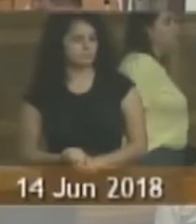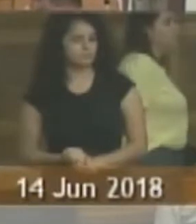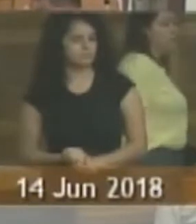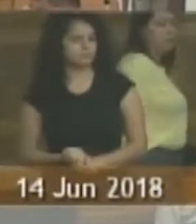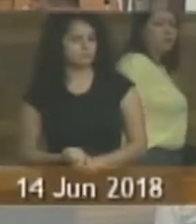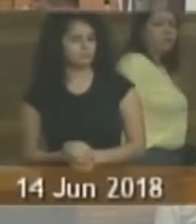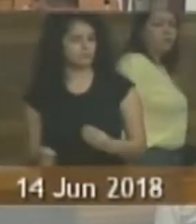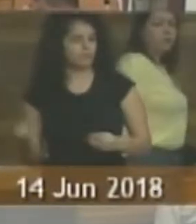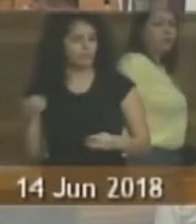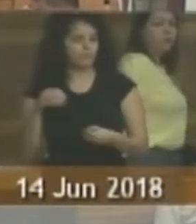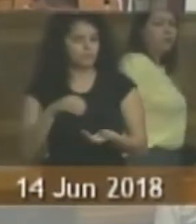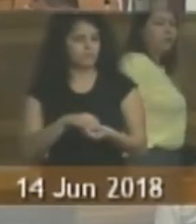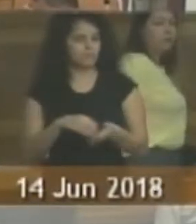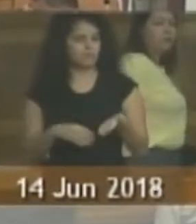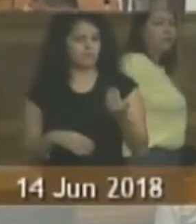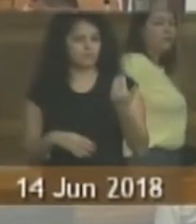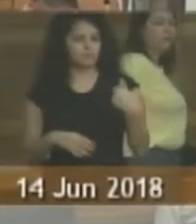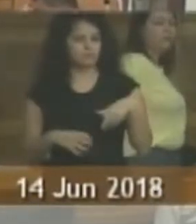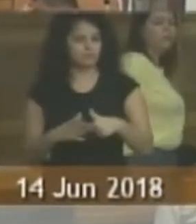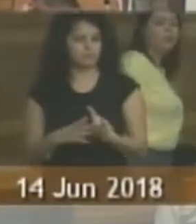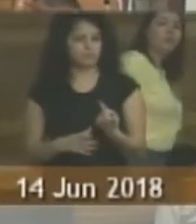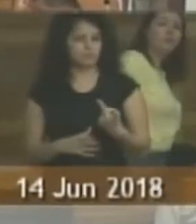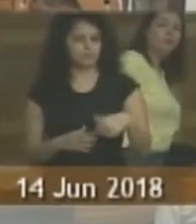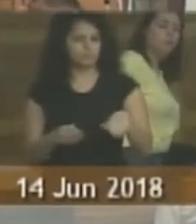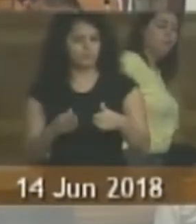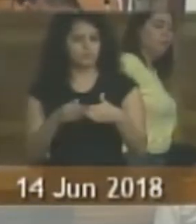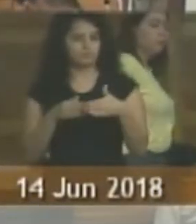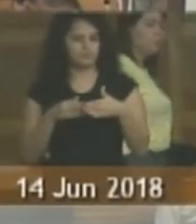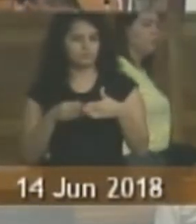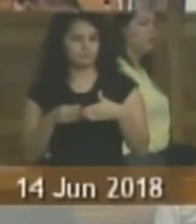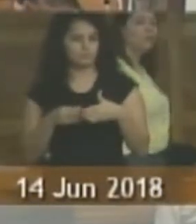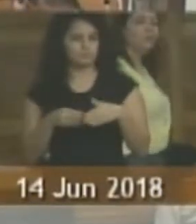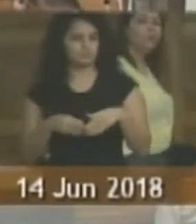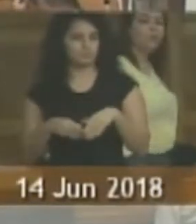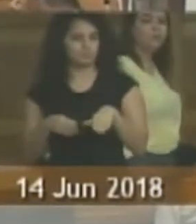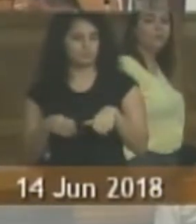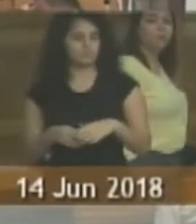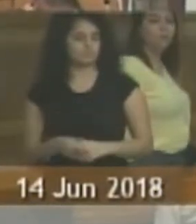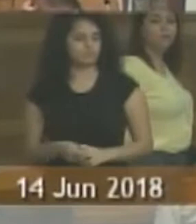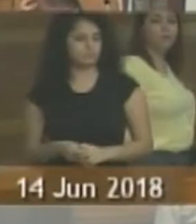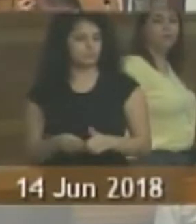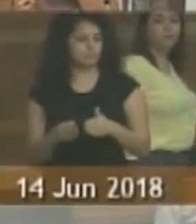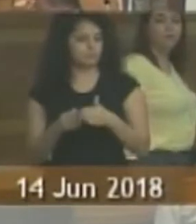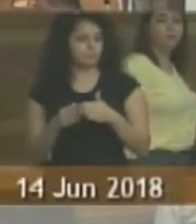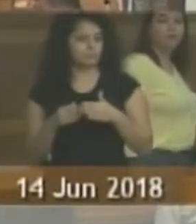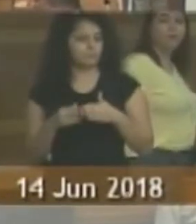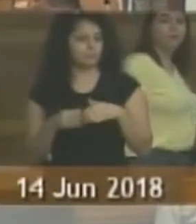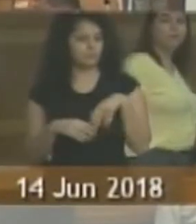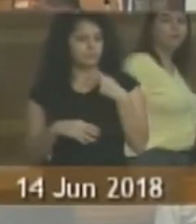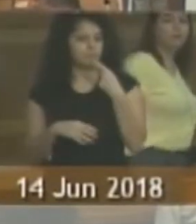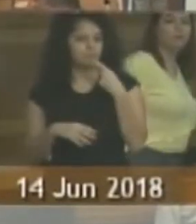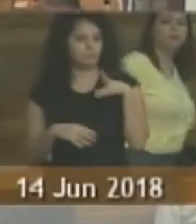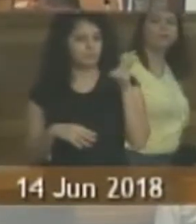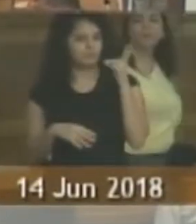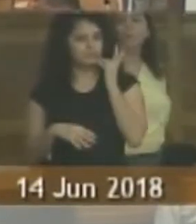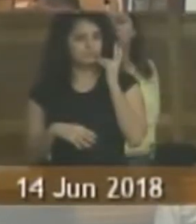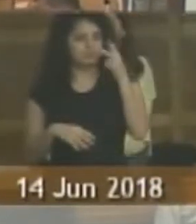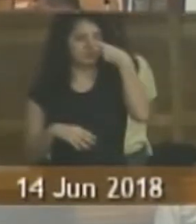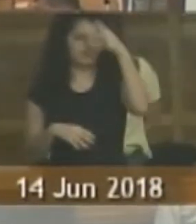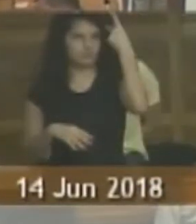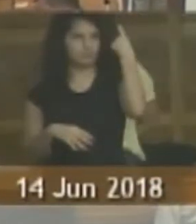Colocar, antes do segundo pedido, em votação a solicitação formal, verbal do vereador